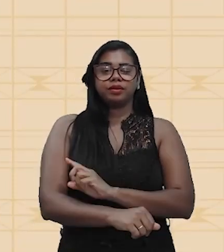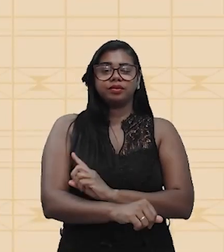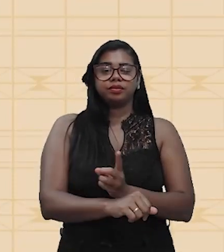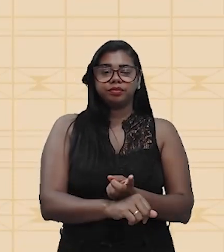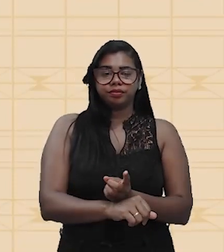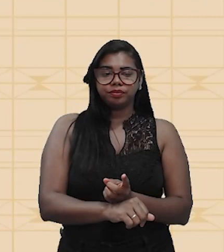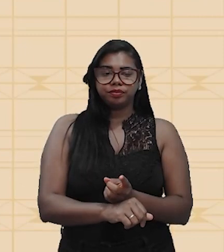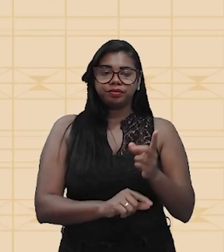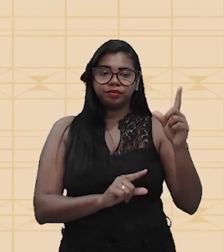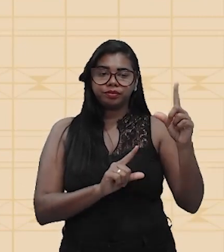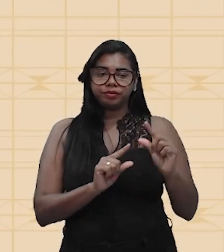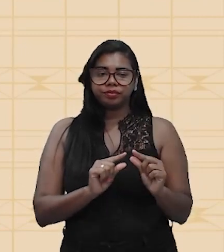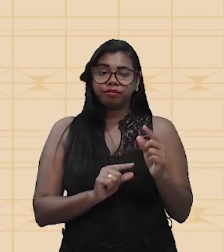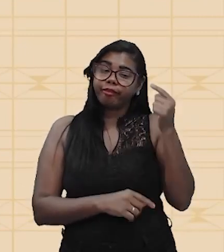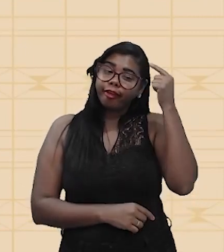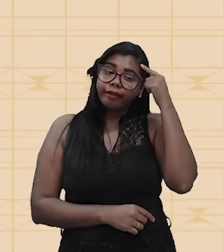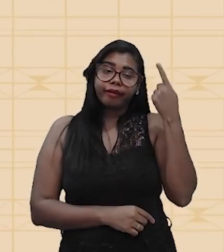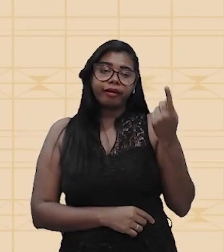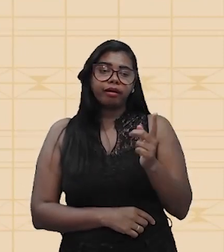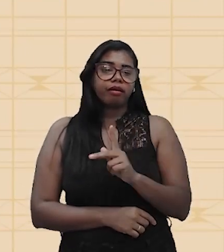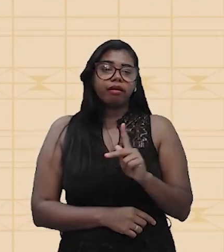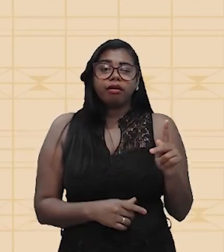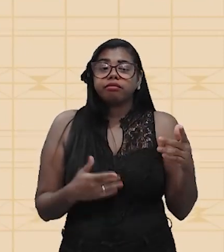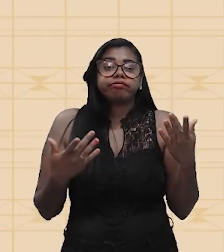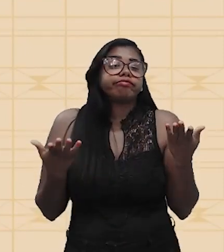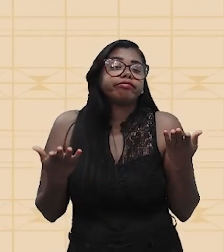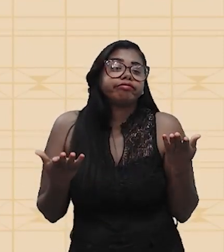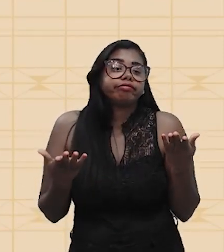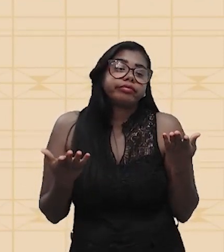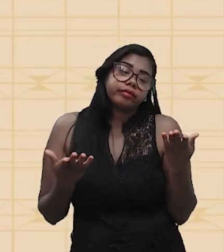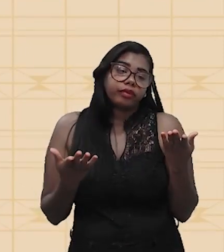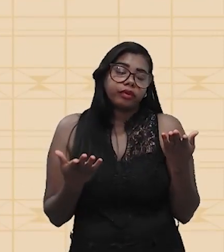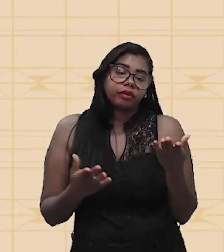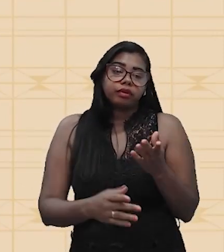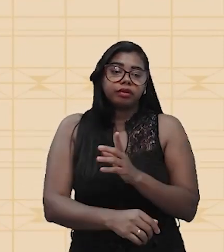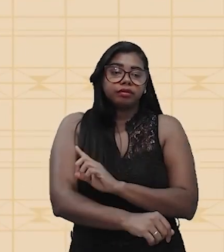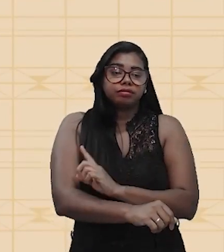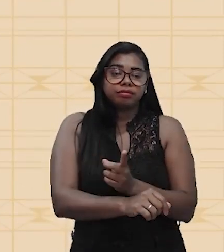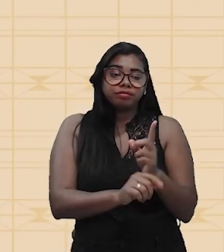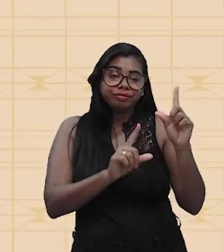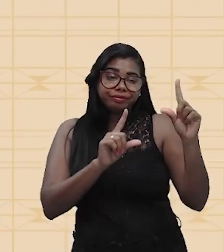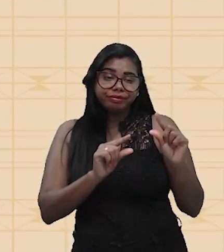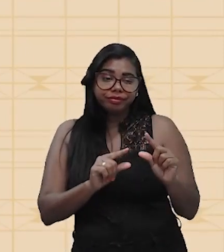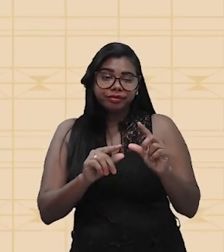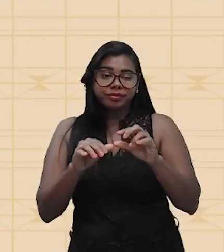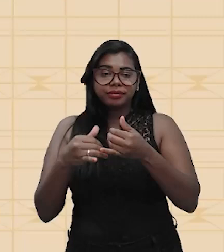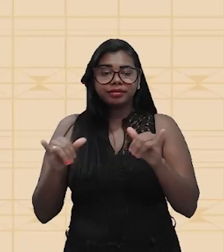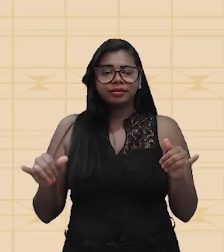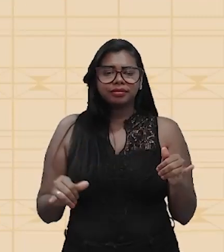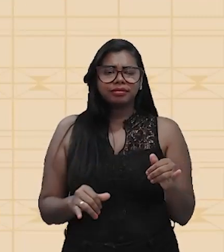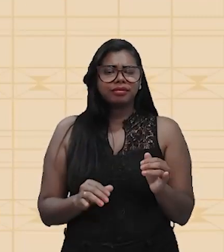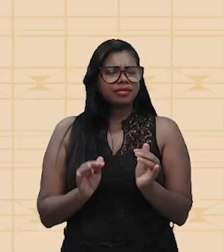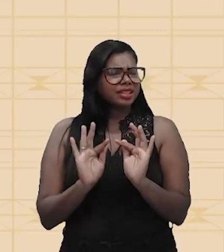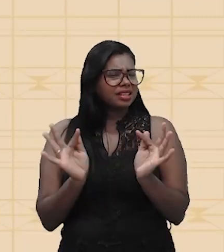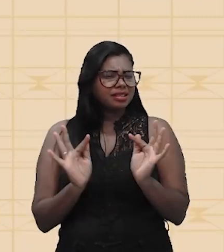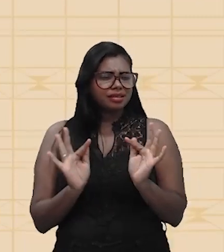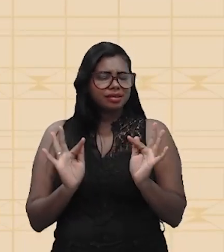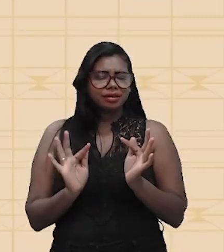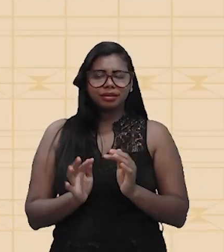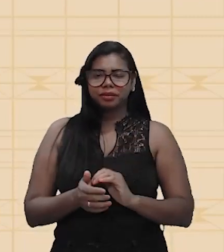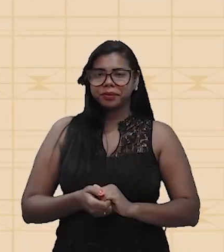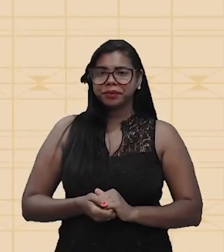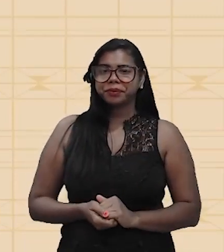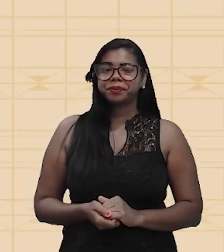você deve estar pensando, Paulinho, mas para que eu quero reduzir o fluxo da minha corrente elétrica? Simples, mequetrefe. Existem